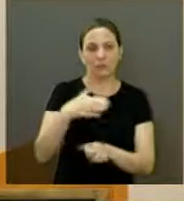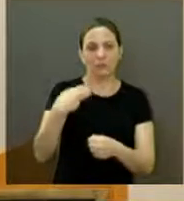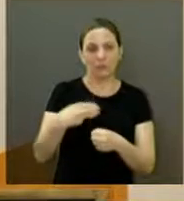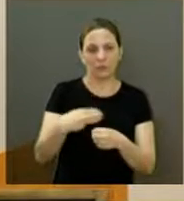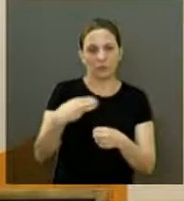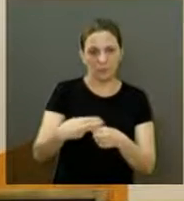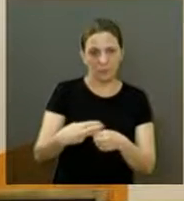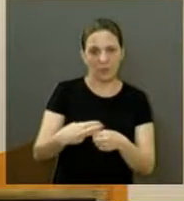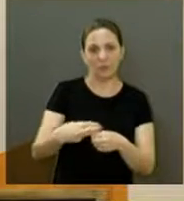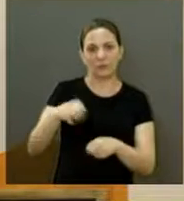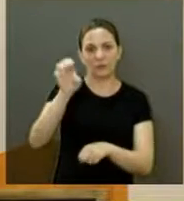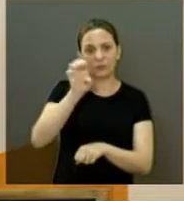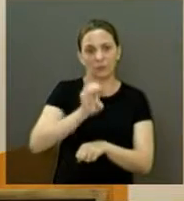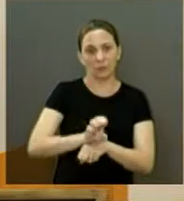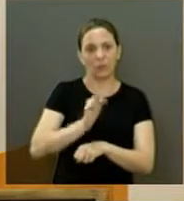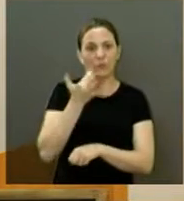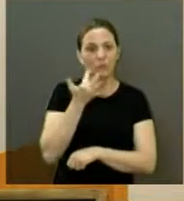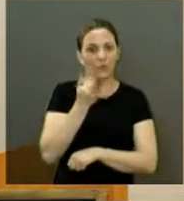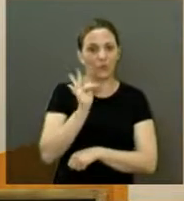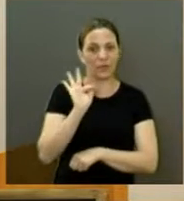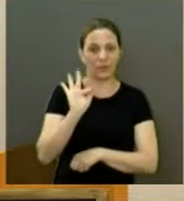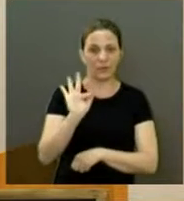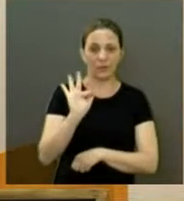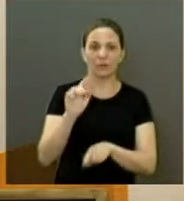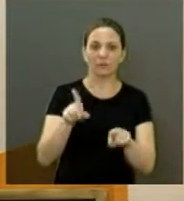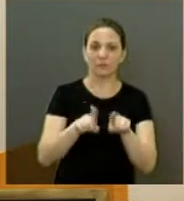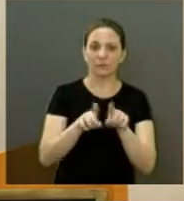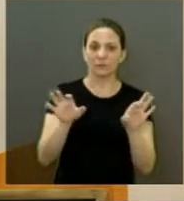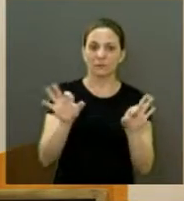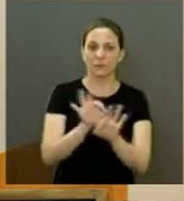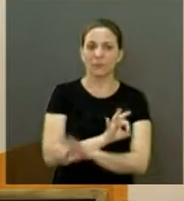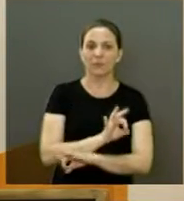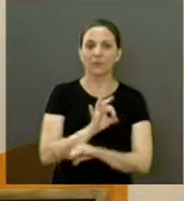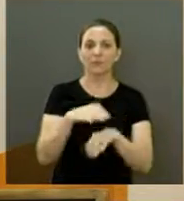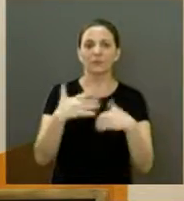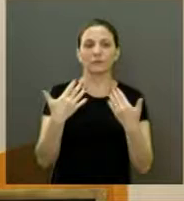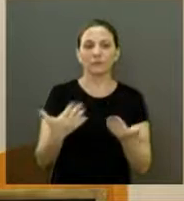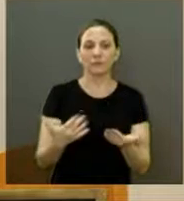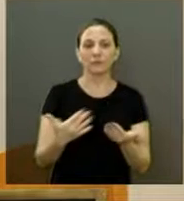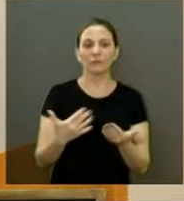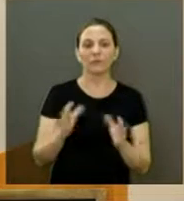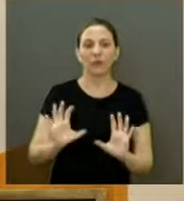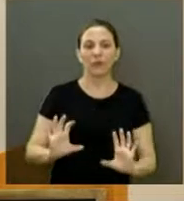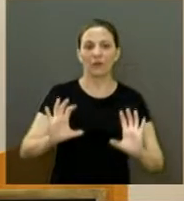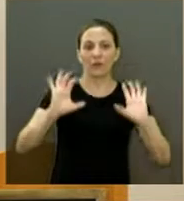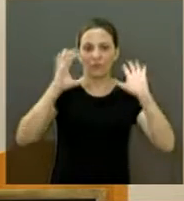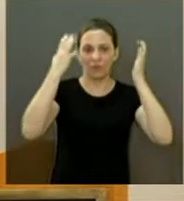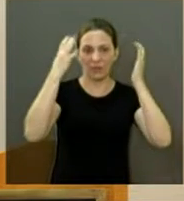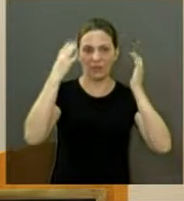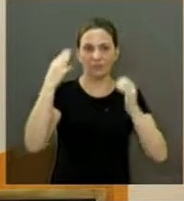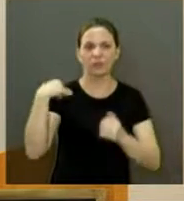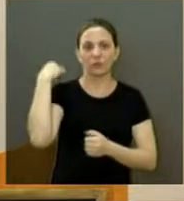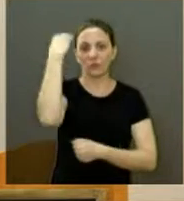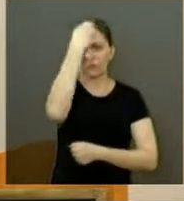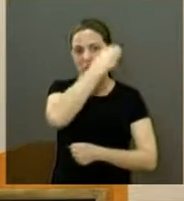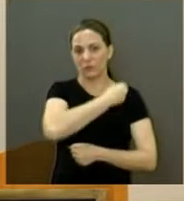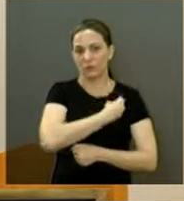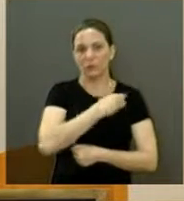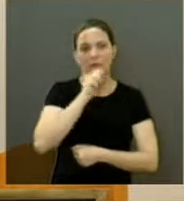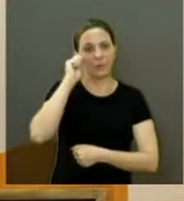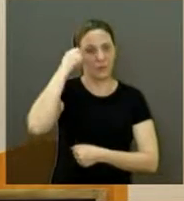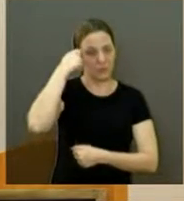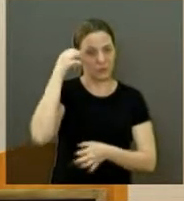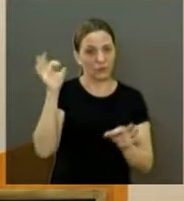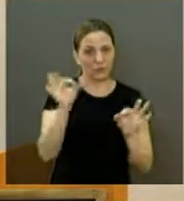federal e também para encerrar a festa de nossa senhora da aparecida que encerrou agora